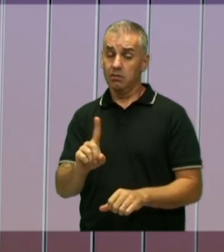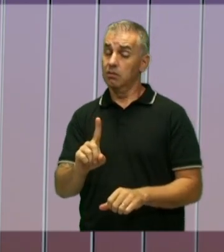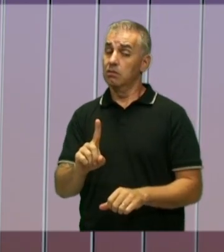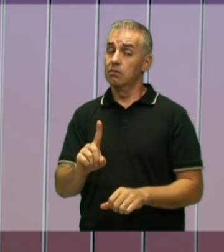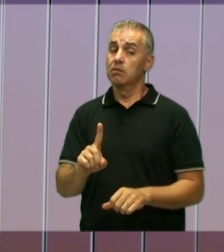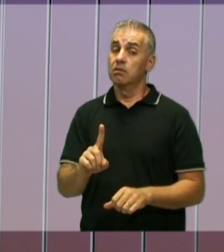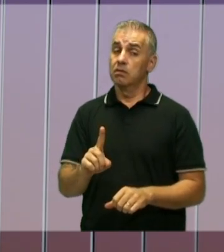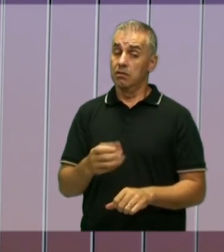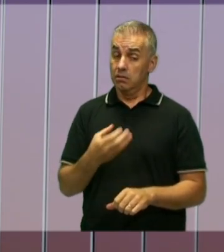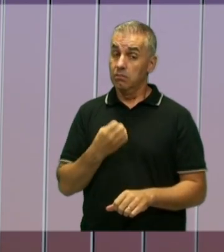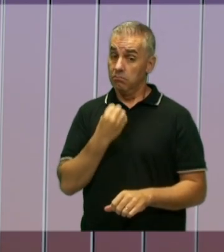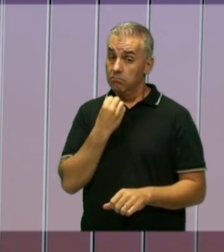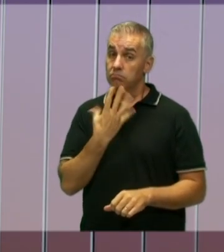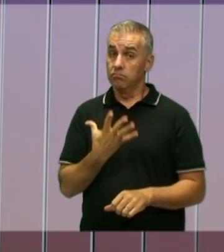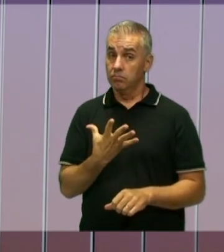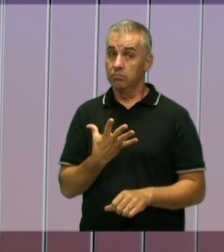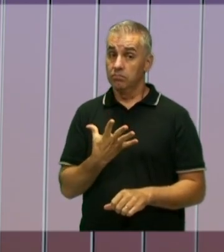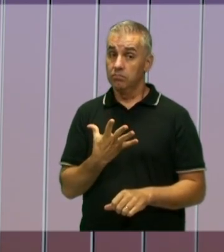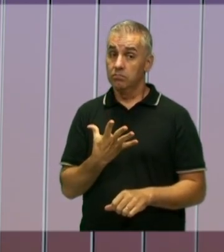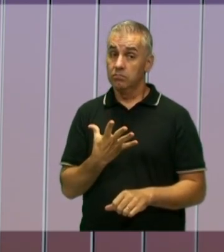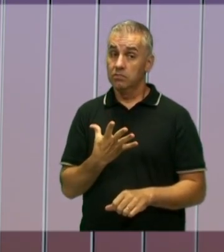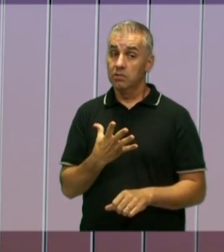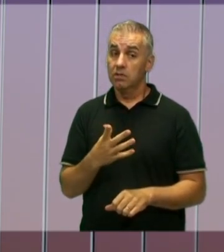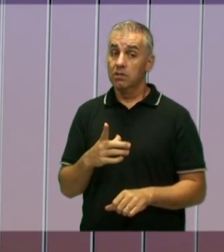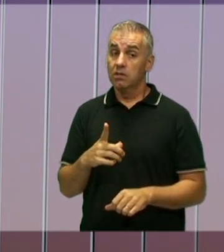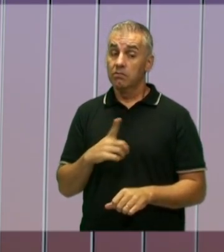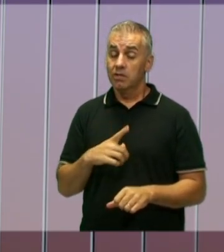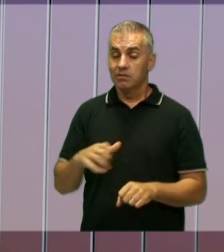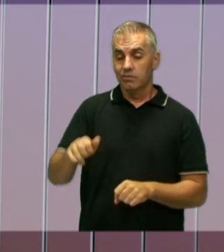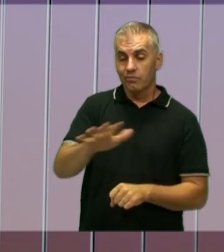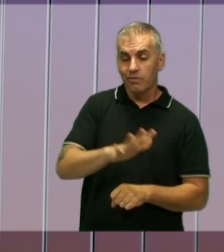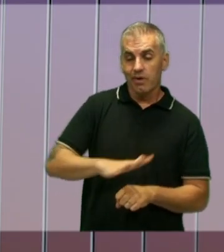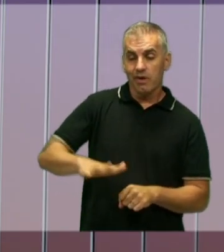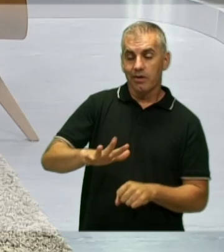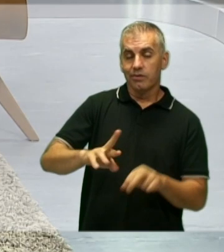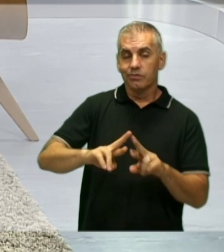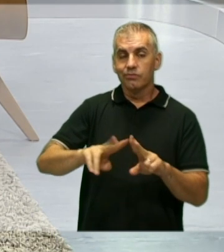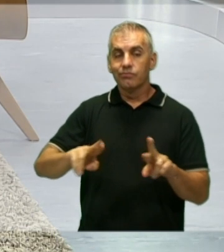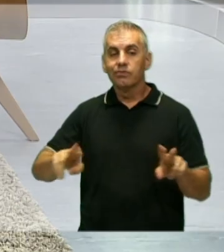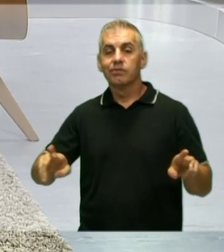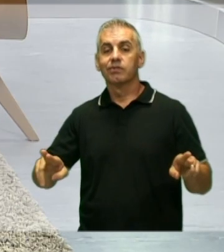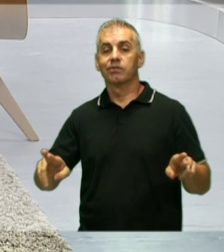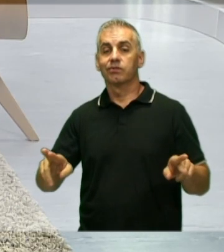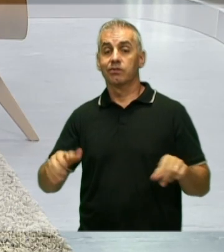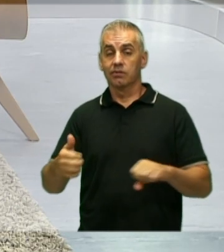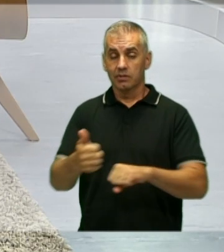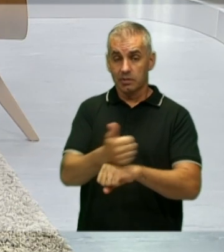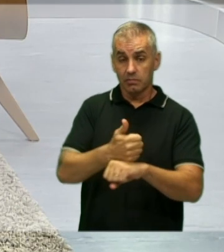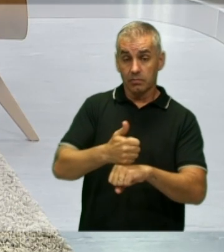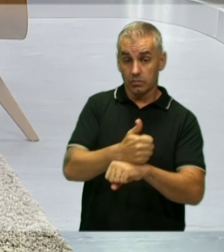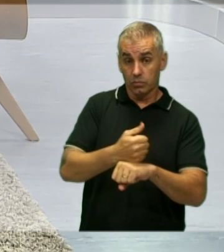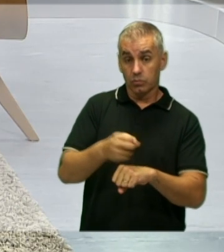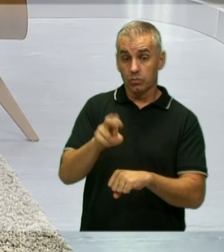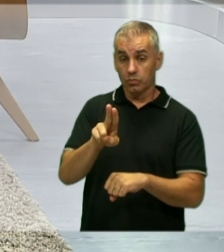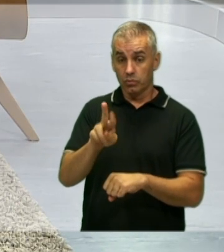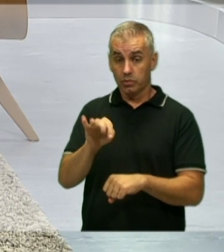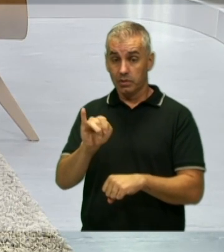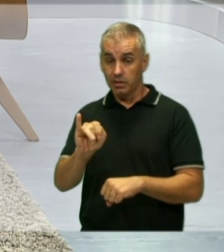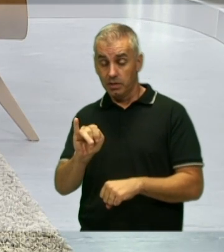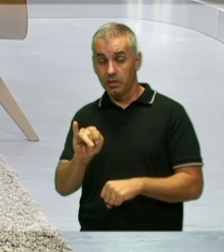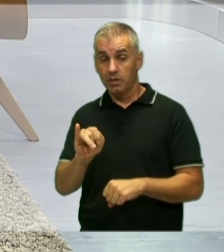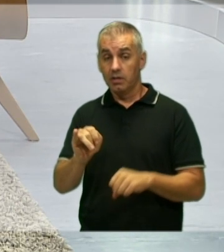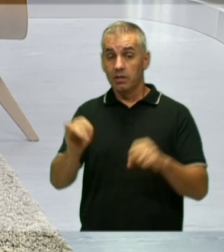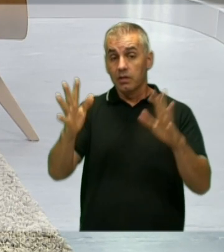especialização. Mas veja que são áreas distintas, né? Então o profissional da UTI ele tem a qualificação de